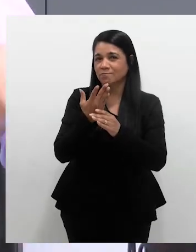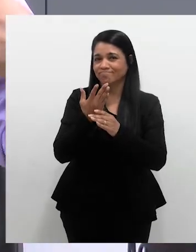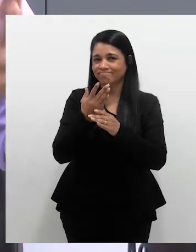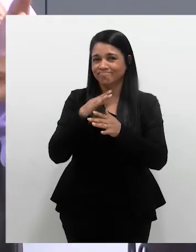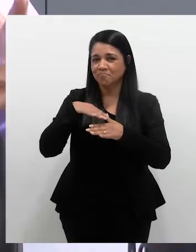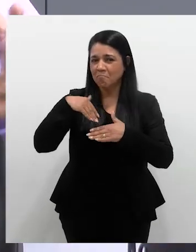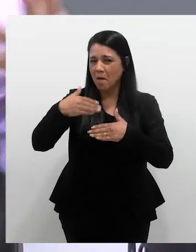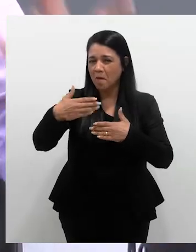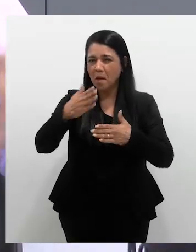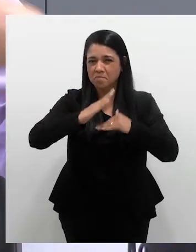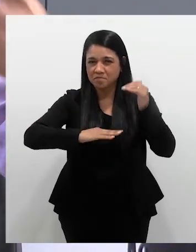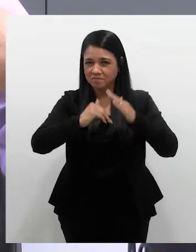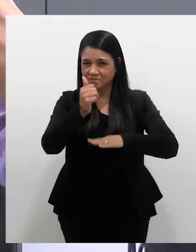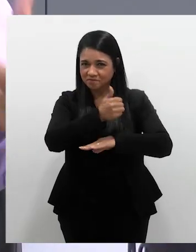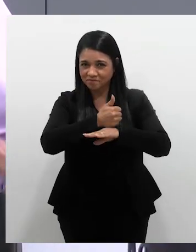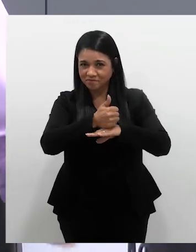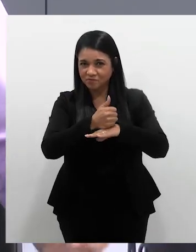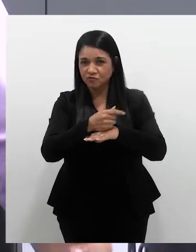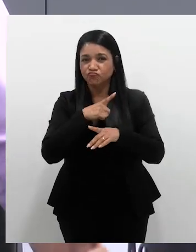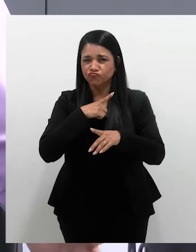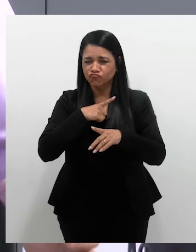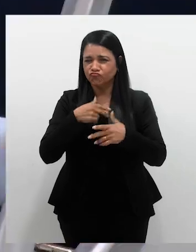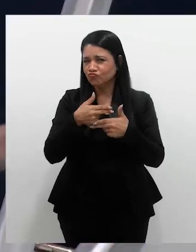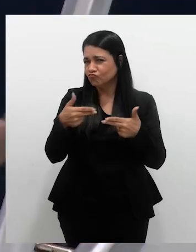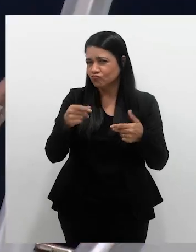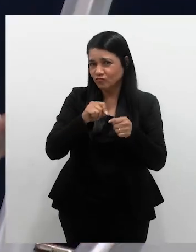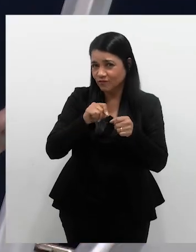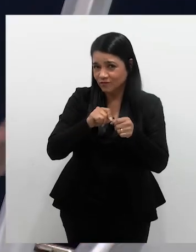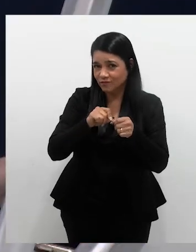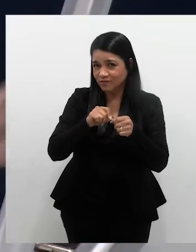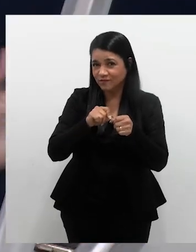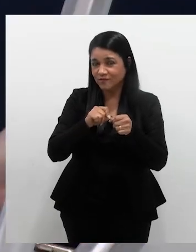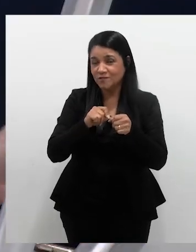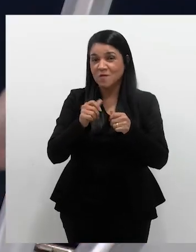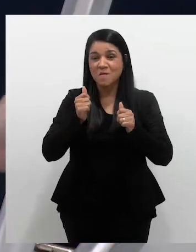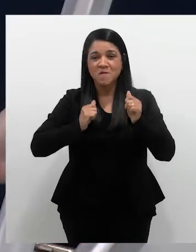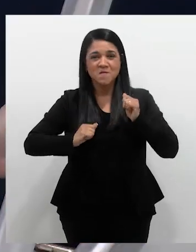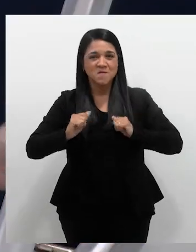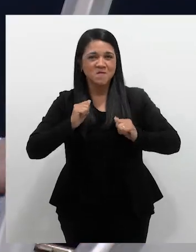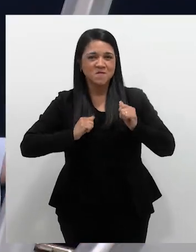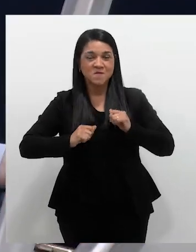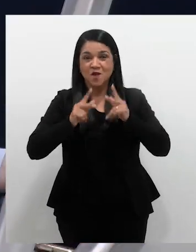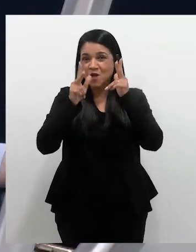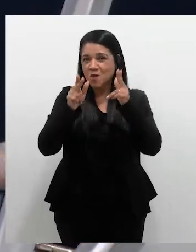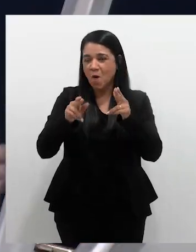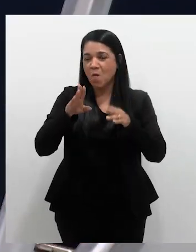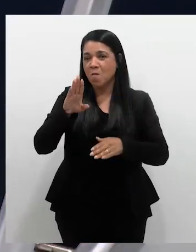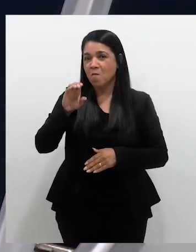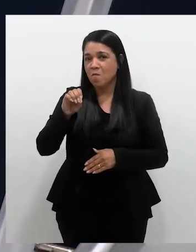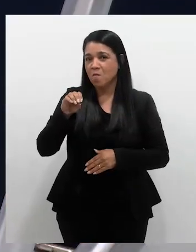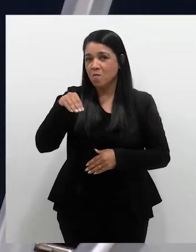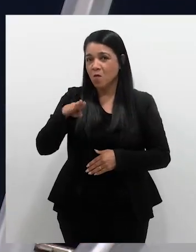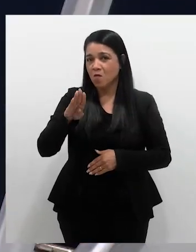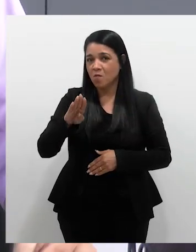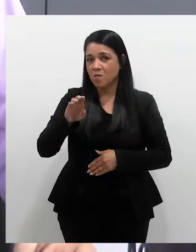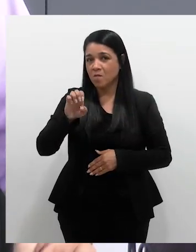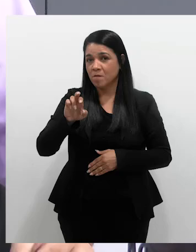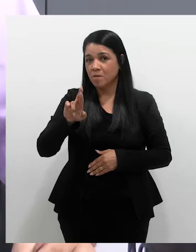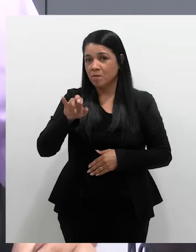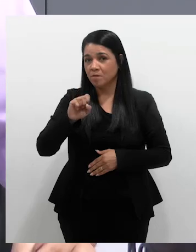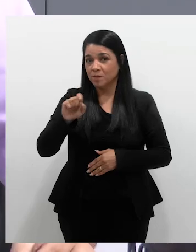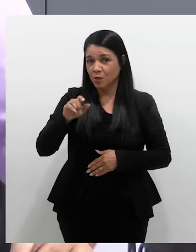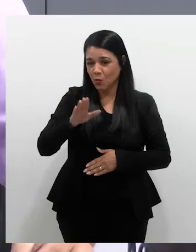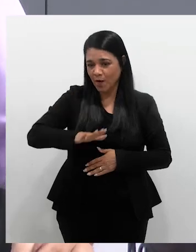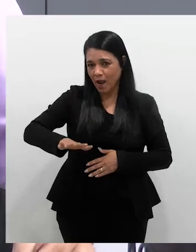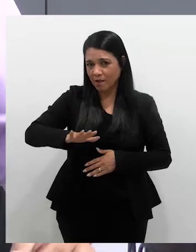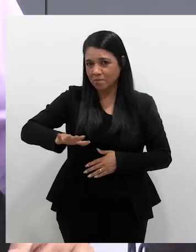e assim vai, né? Tem que fazer de tudo um pouco. De tudo. Somos Bombril. Artista no Brasil é ser Bombril. E por que